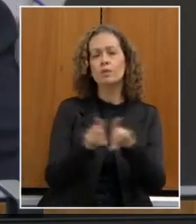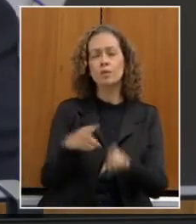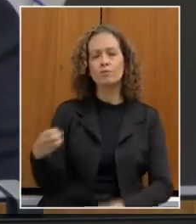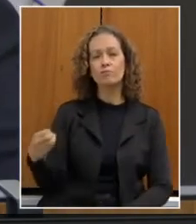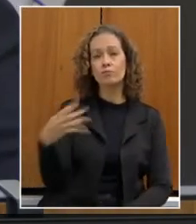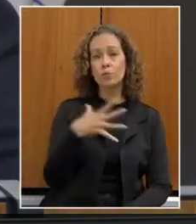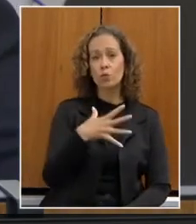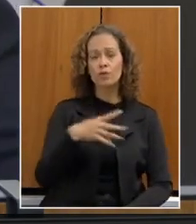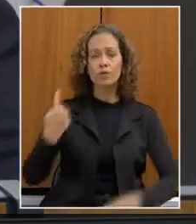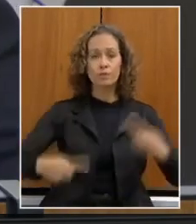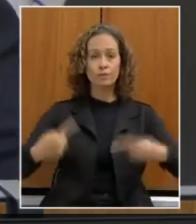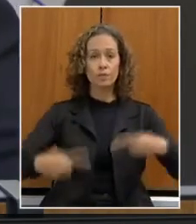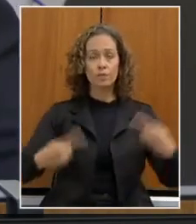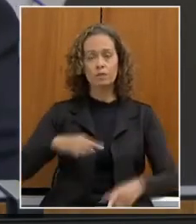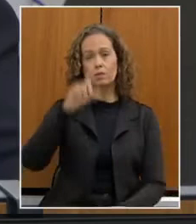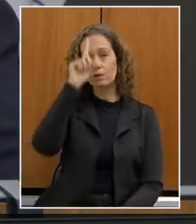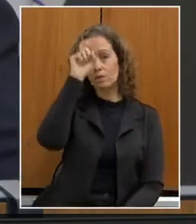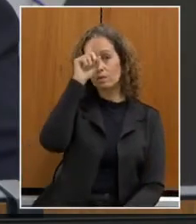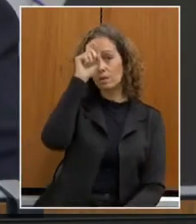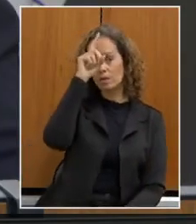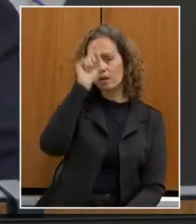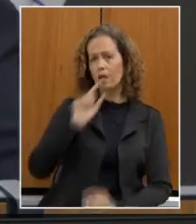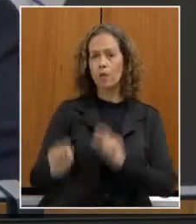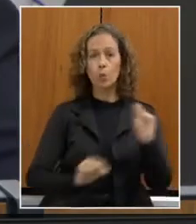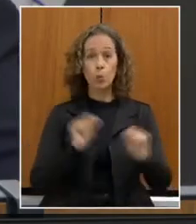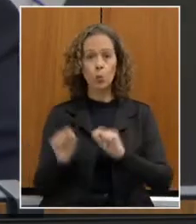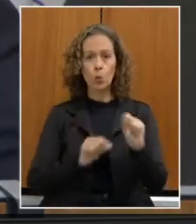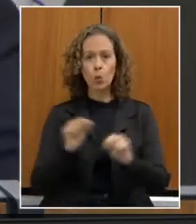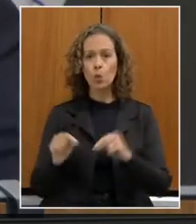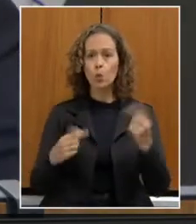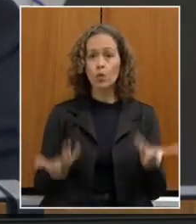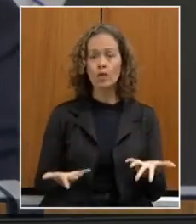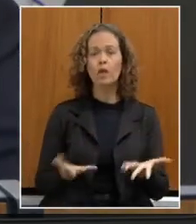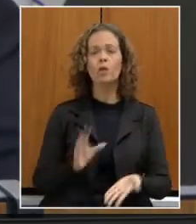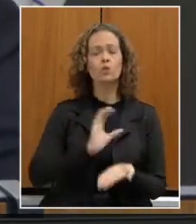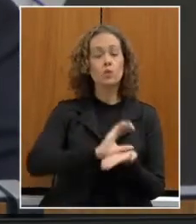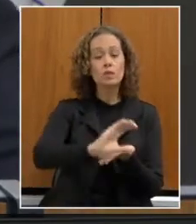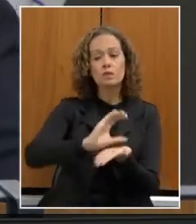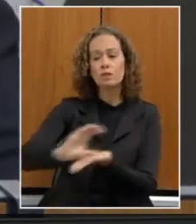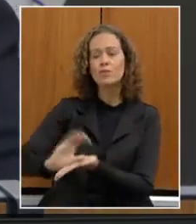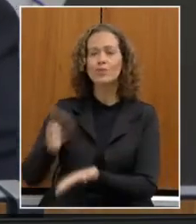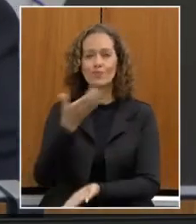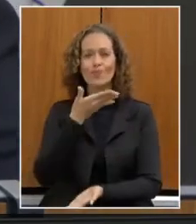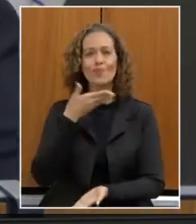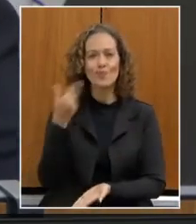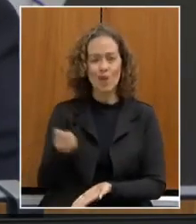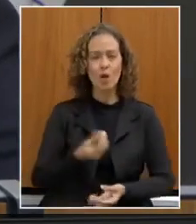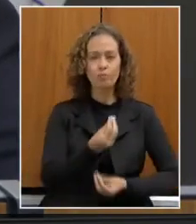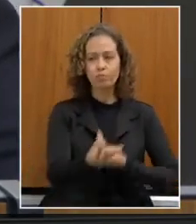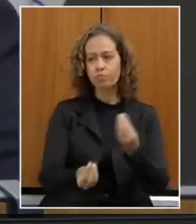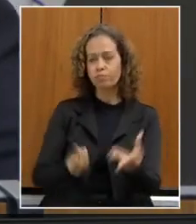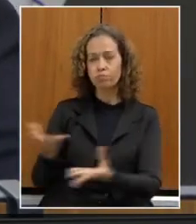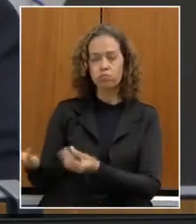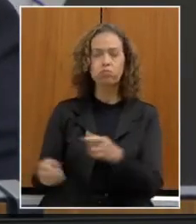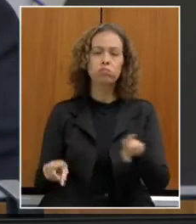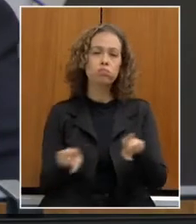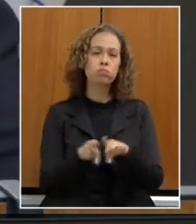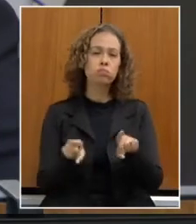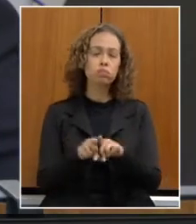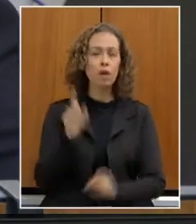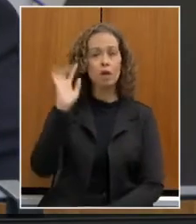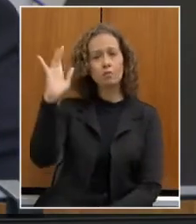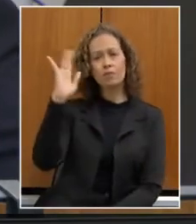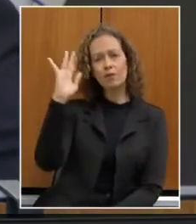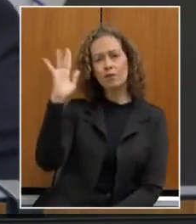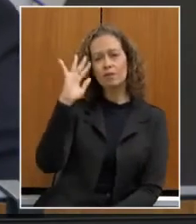hospitalar, uma forma de distribuir melhor os recursos. Historicamente, o PROOSP, ele não seguiu um